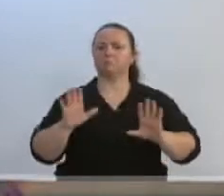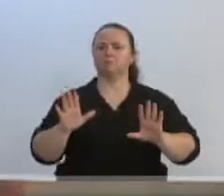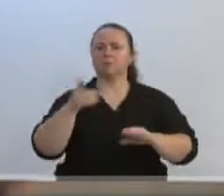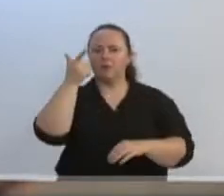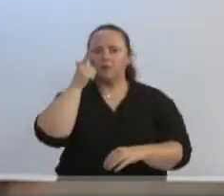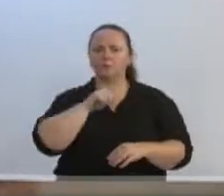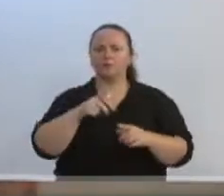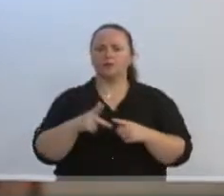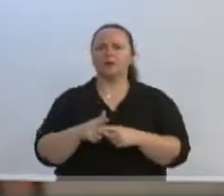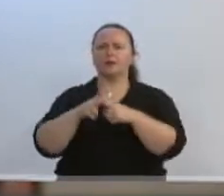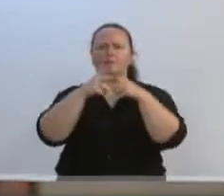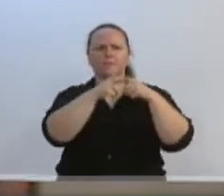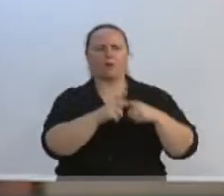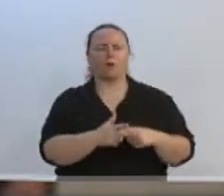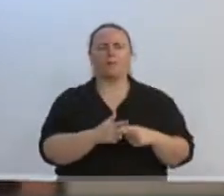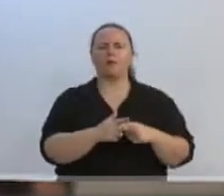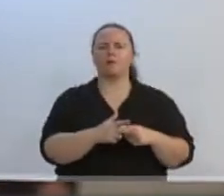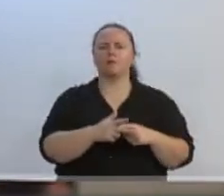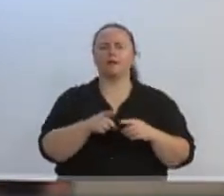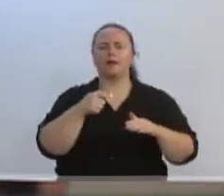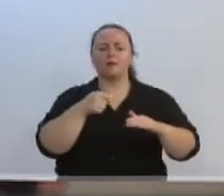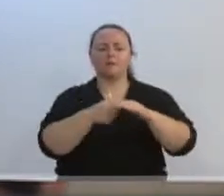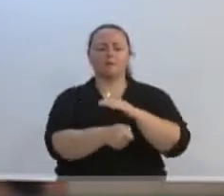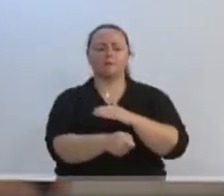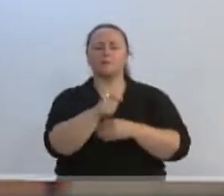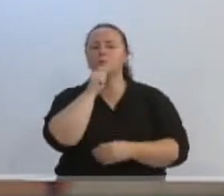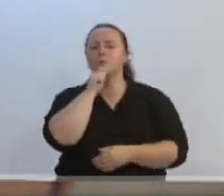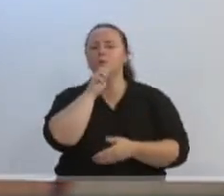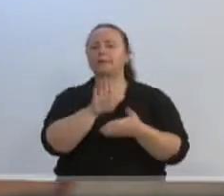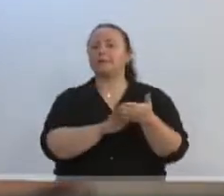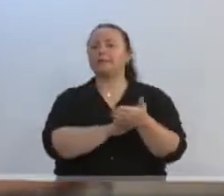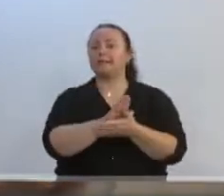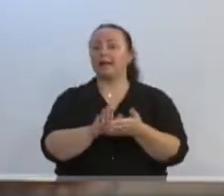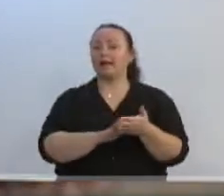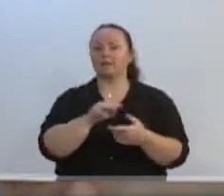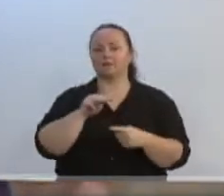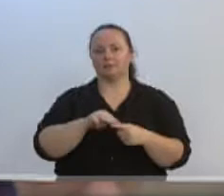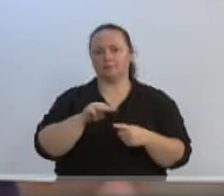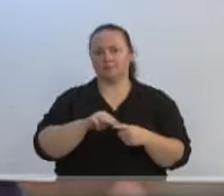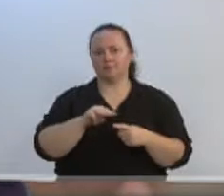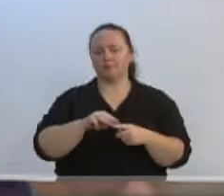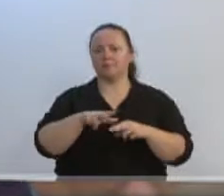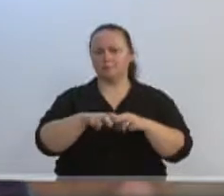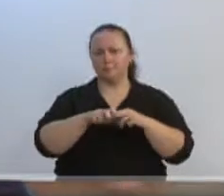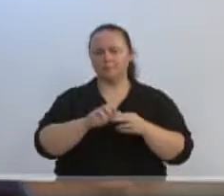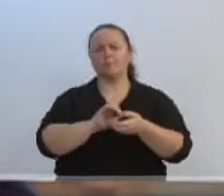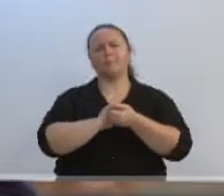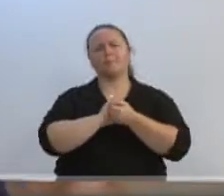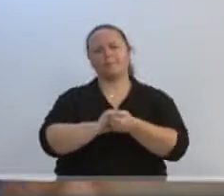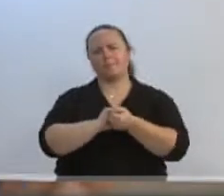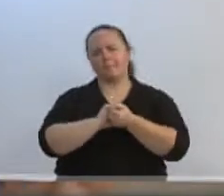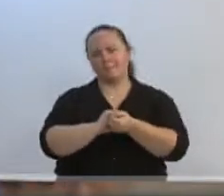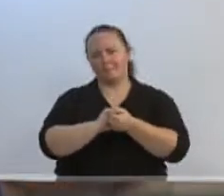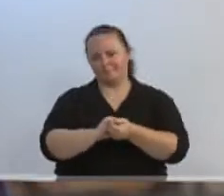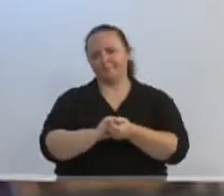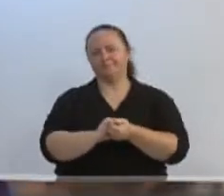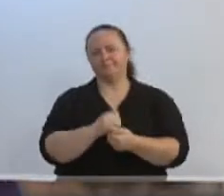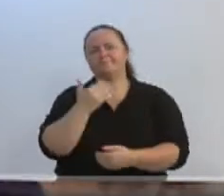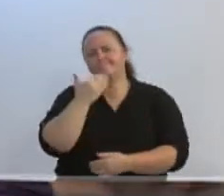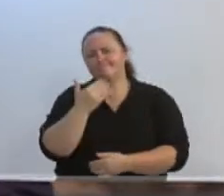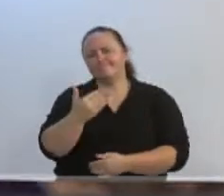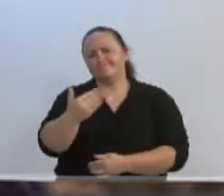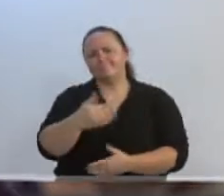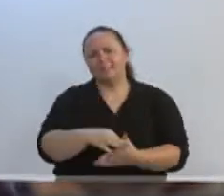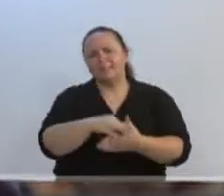fazer as reformas necessárias para que não haja investimento do município. Então, parabéns. Pedir ao líder do governo também que possa intervir